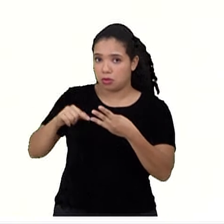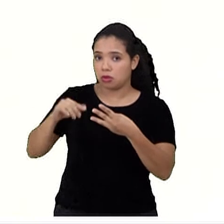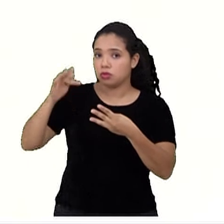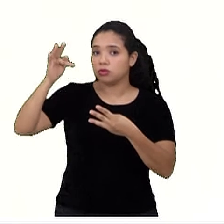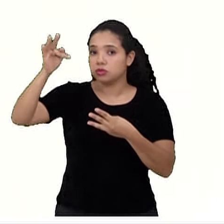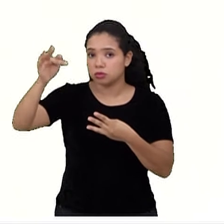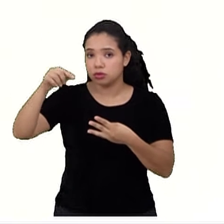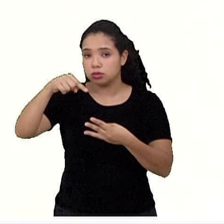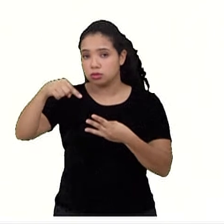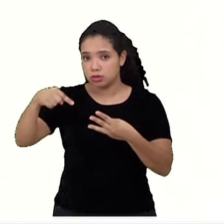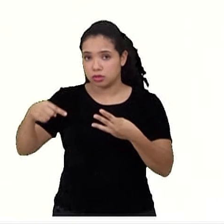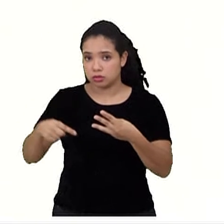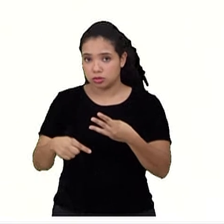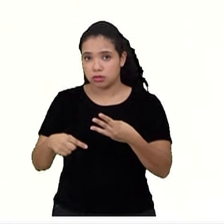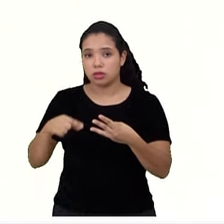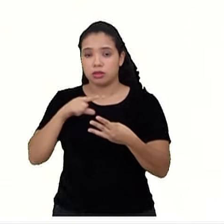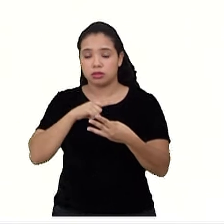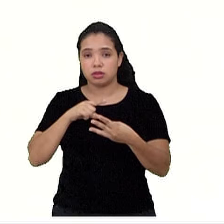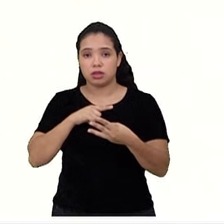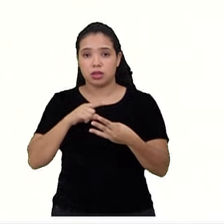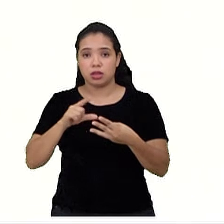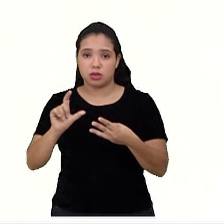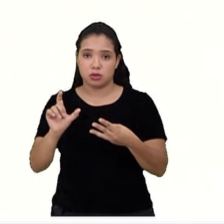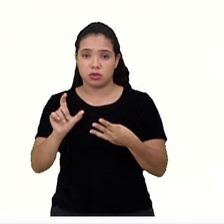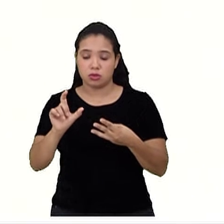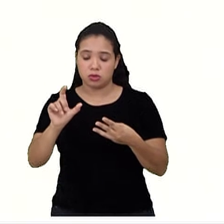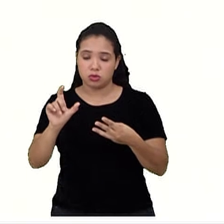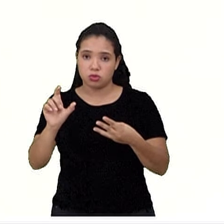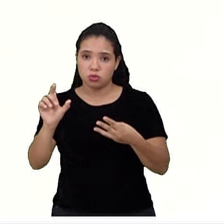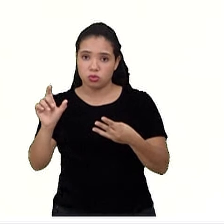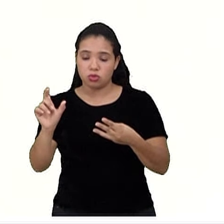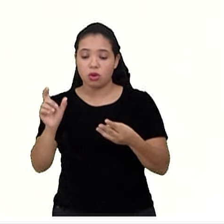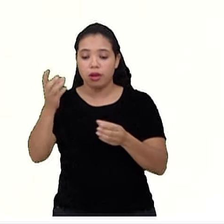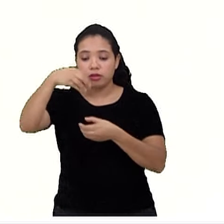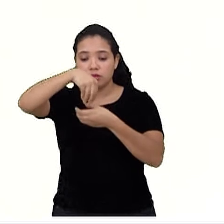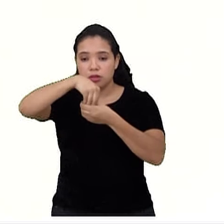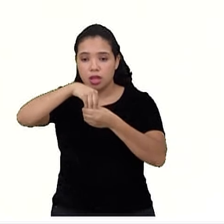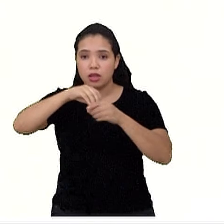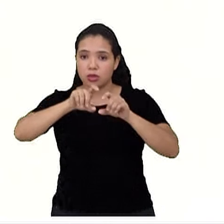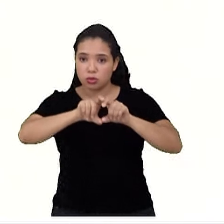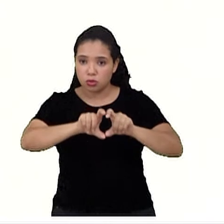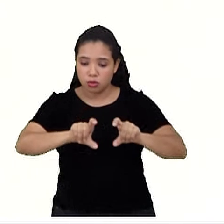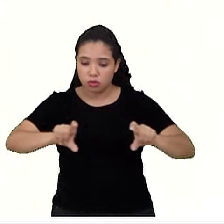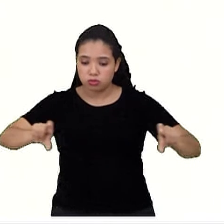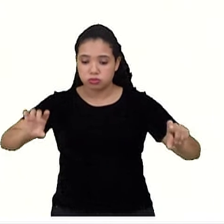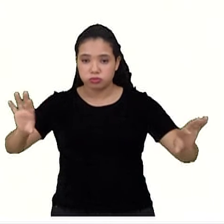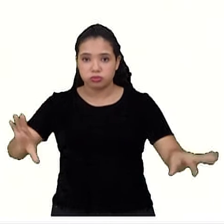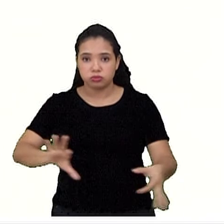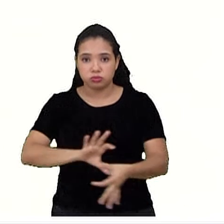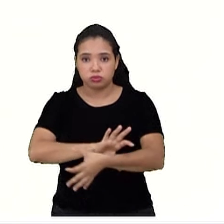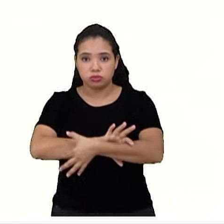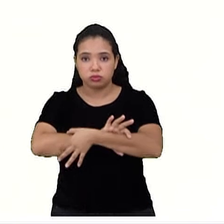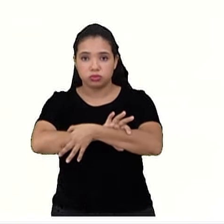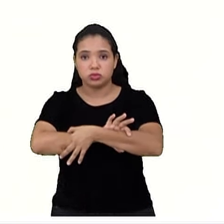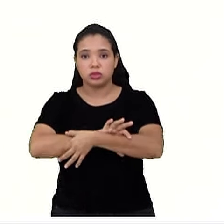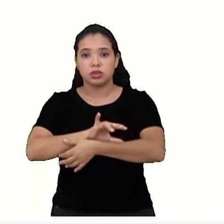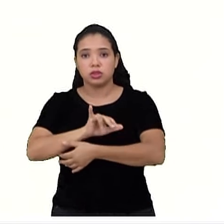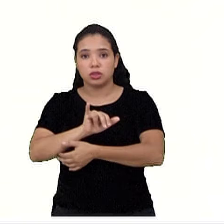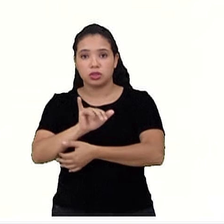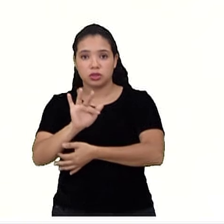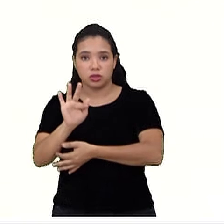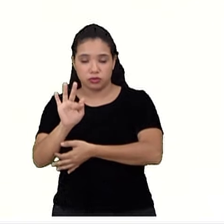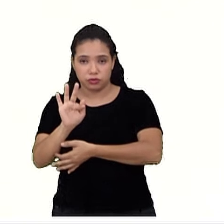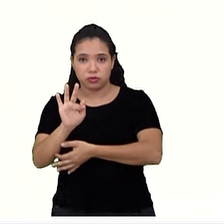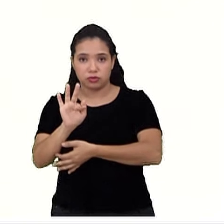são precedidas pela conjunção if, que é o nosso se do português. Então, sempre que você vê